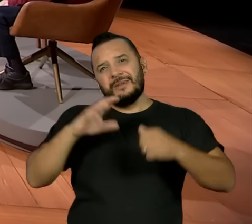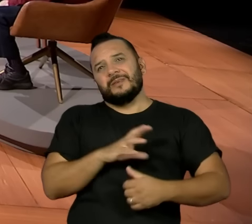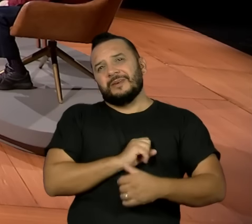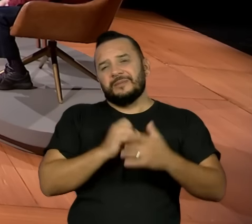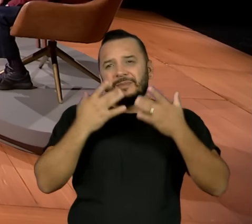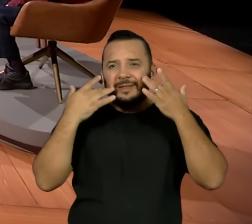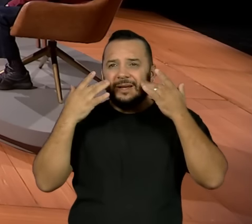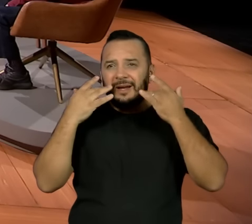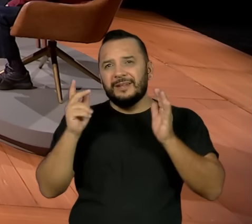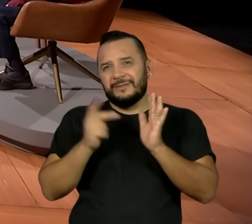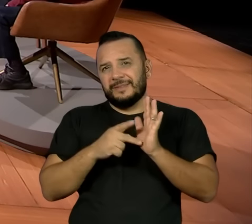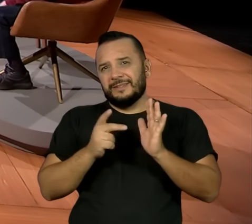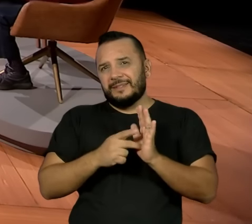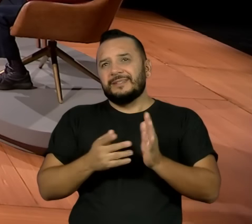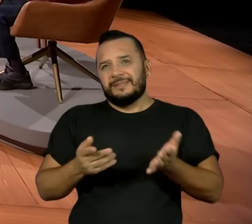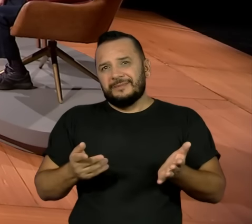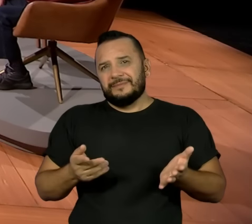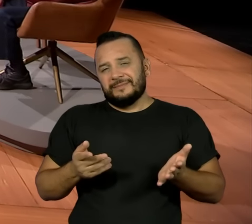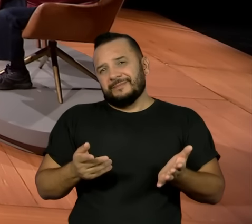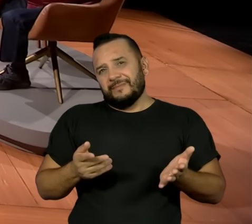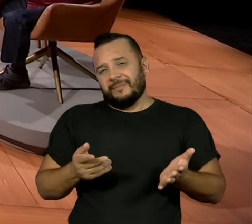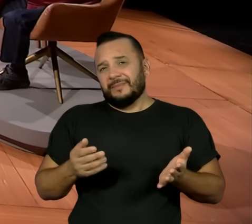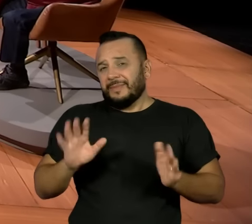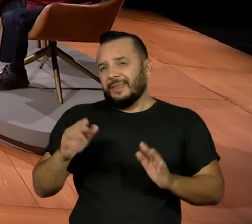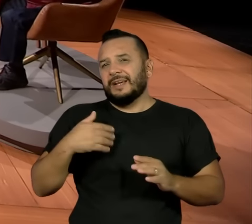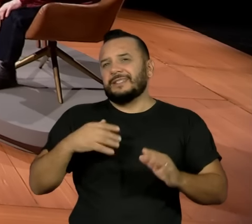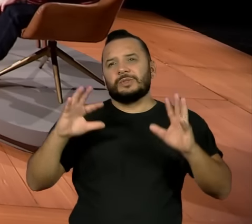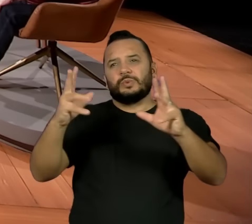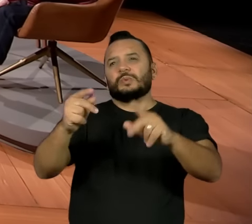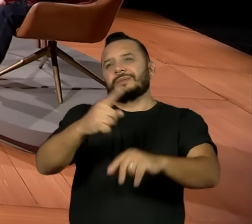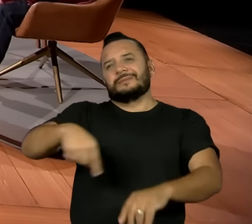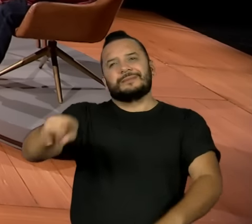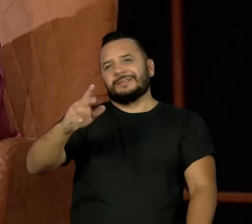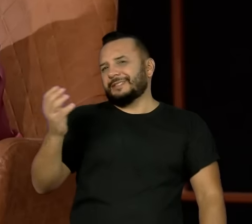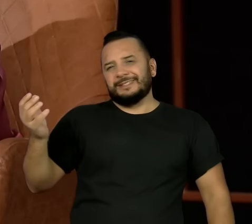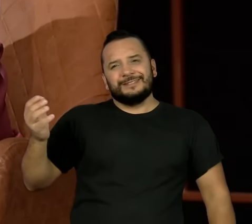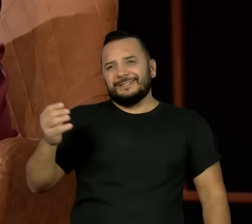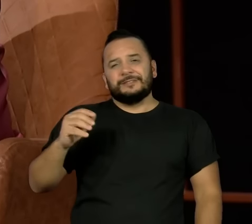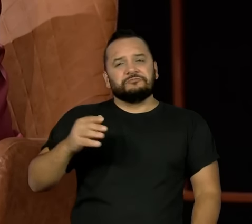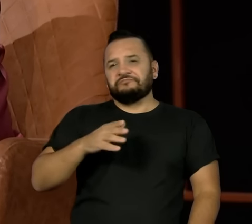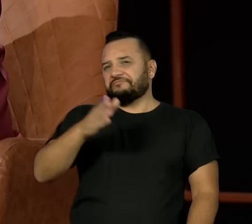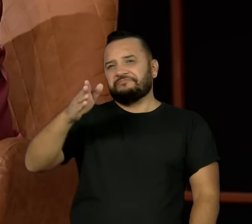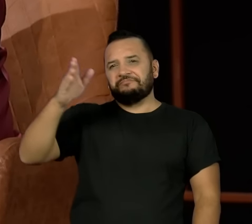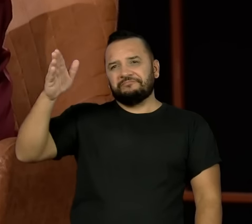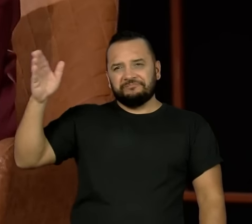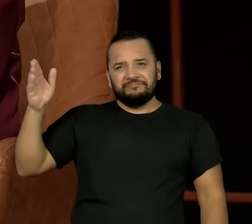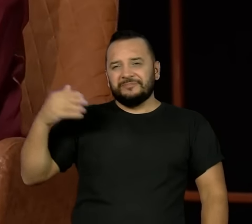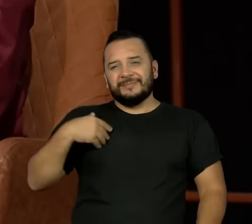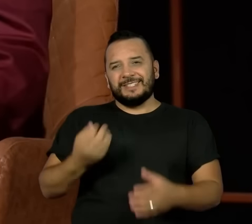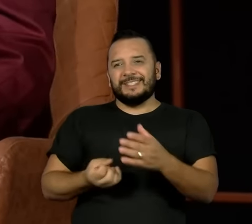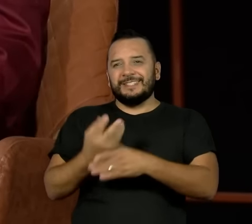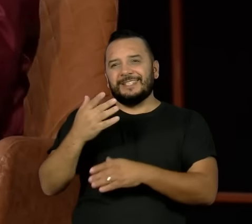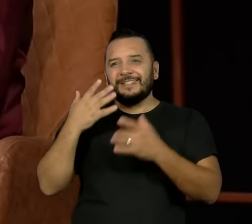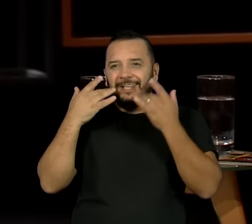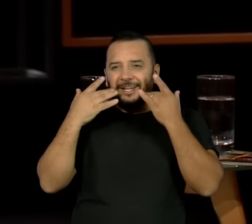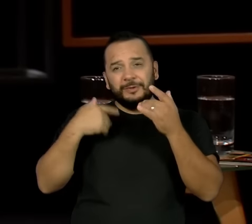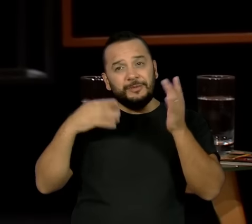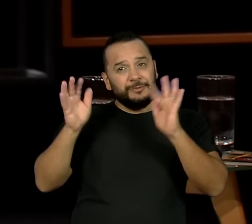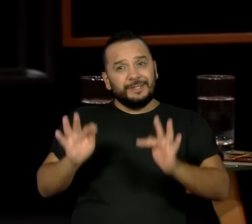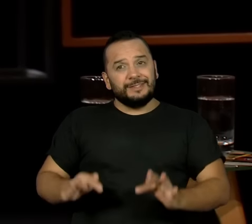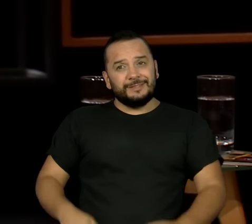teatro muito, tá? Muito. Então eu abro mão. Essa meninada toda monta. Muito bom. Tudo que é canto, ele monta a feirinha e tal.